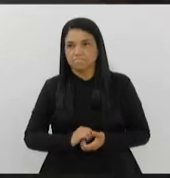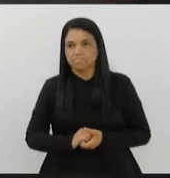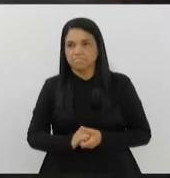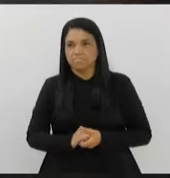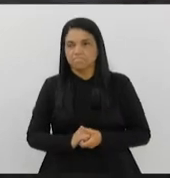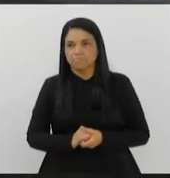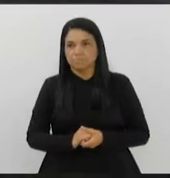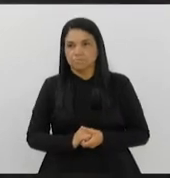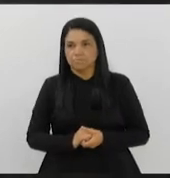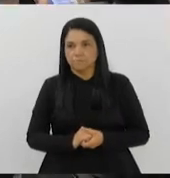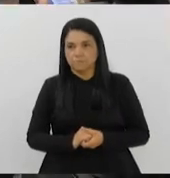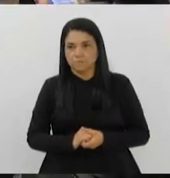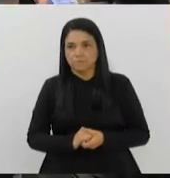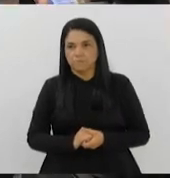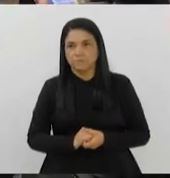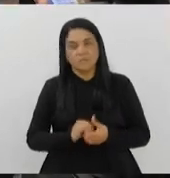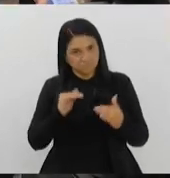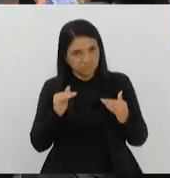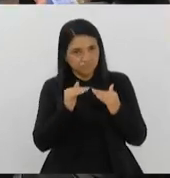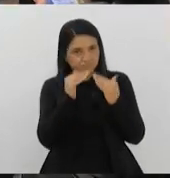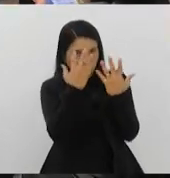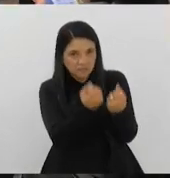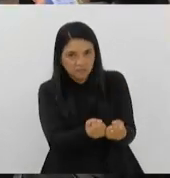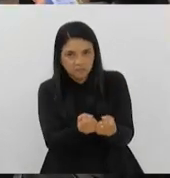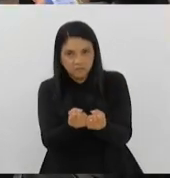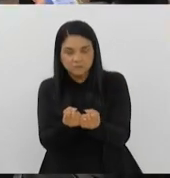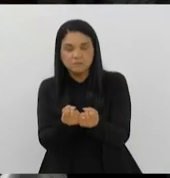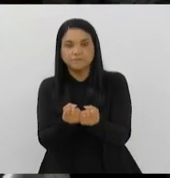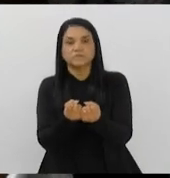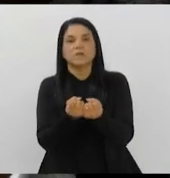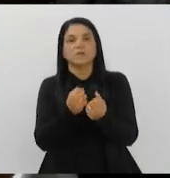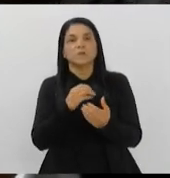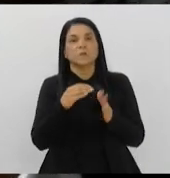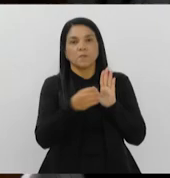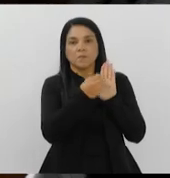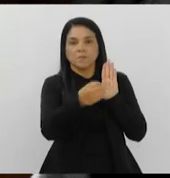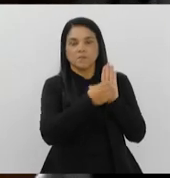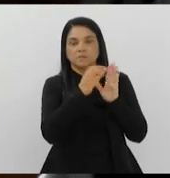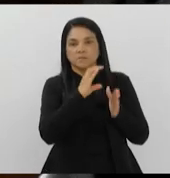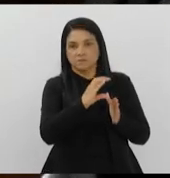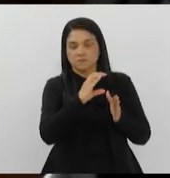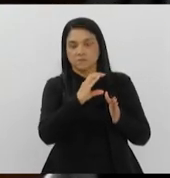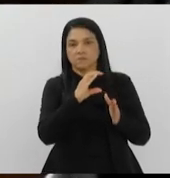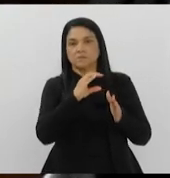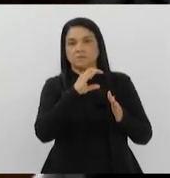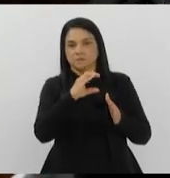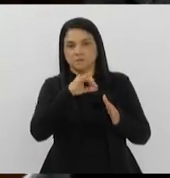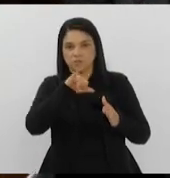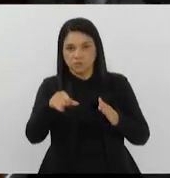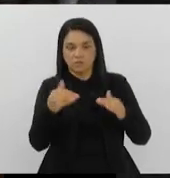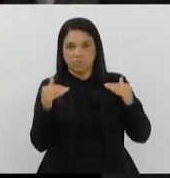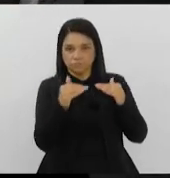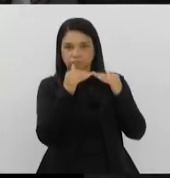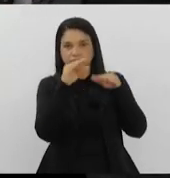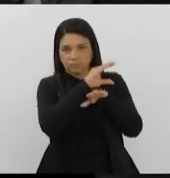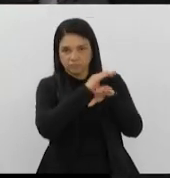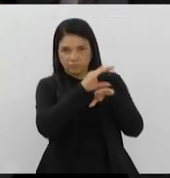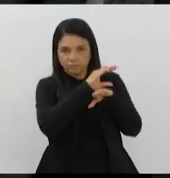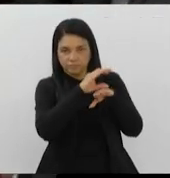Oi. Vossa Excelência defere dessa forma? Defiro o pedido. Deu novo parecer da CCJ pela constitucionalidade com emenda, corrigindo o inciso para 10, e